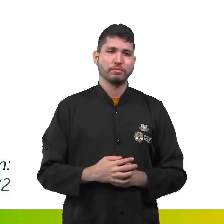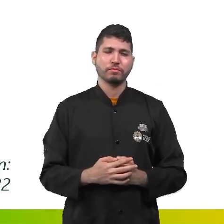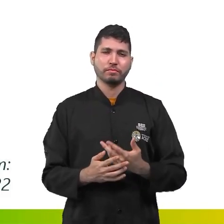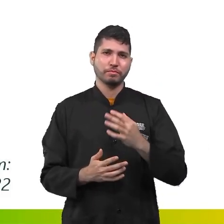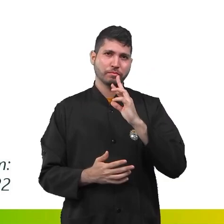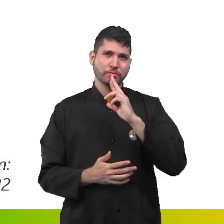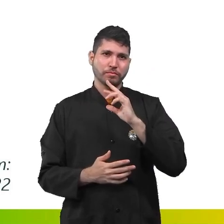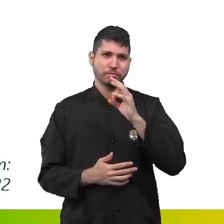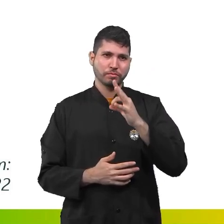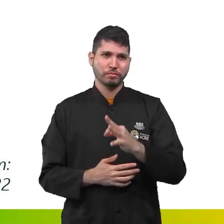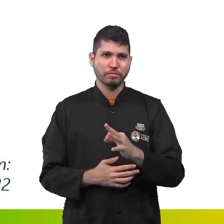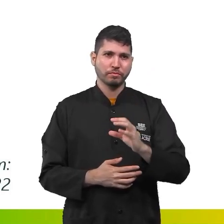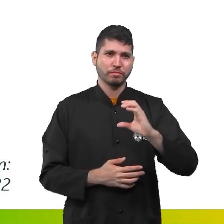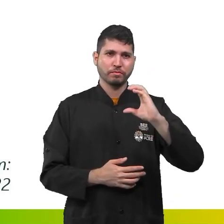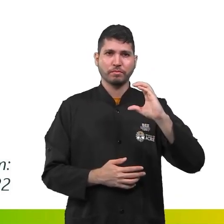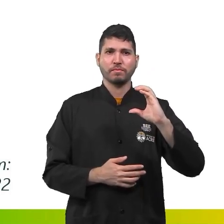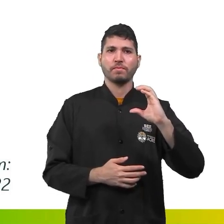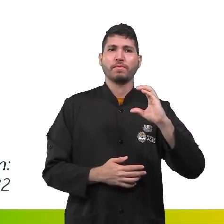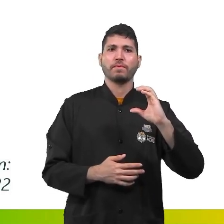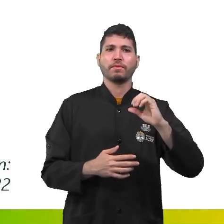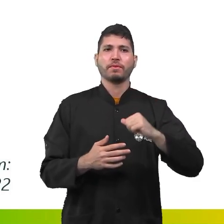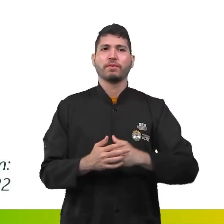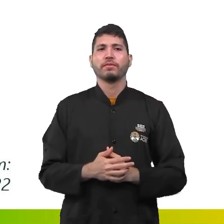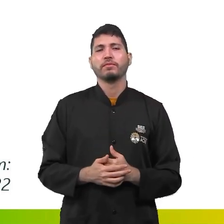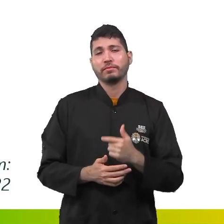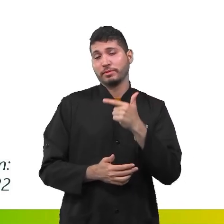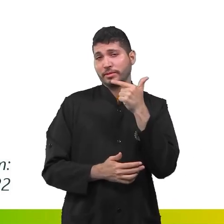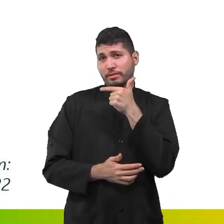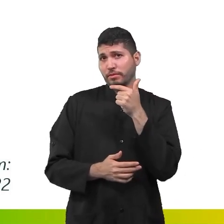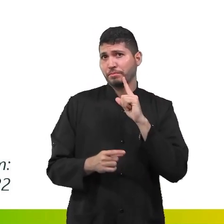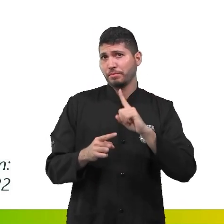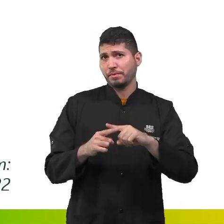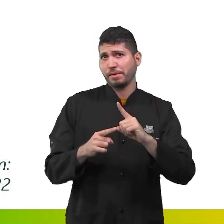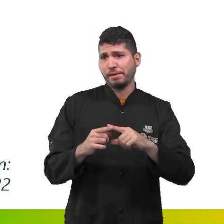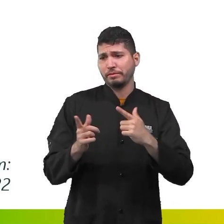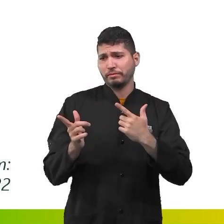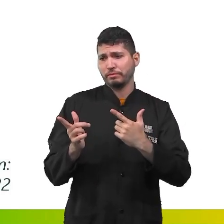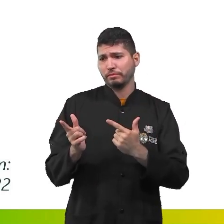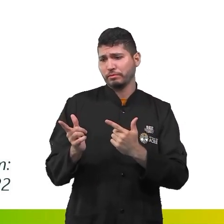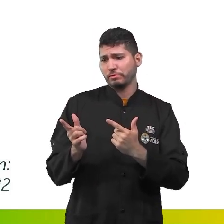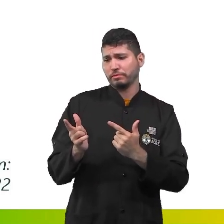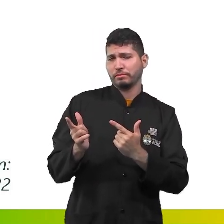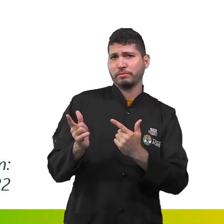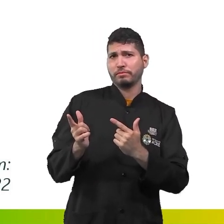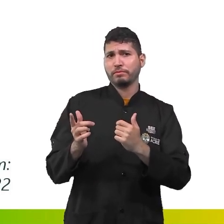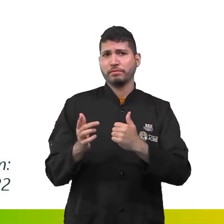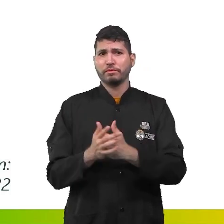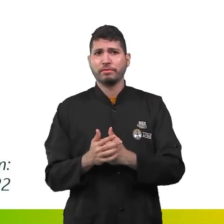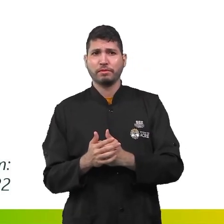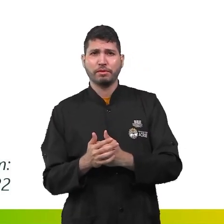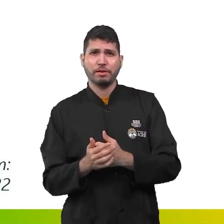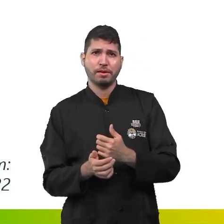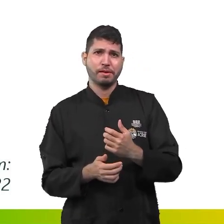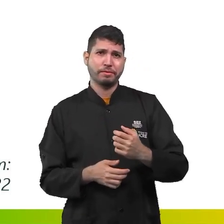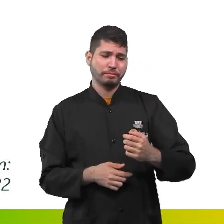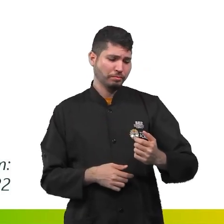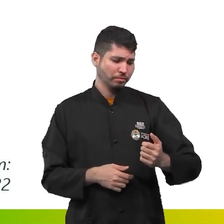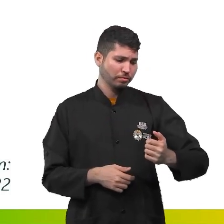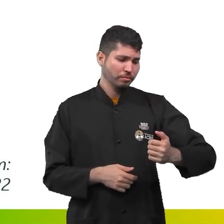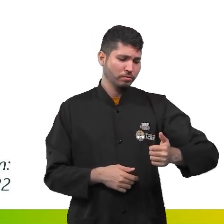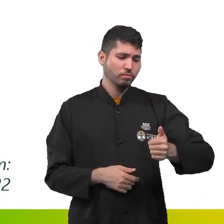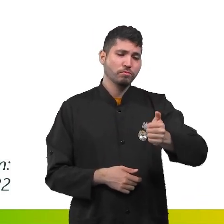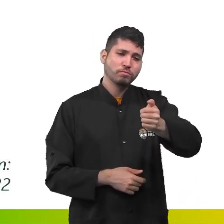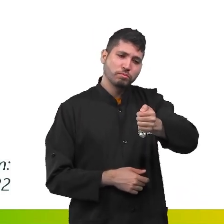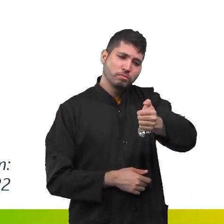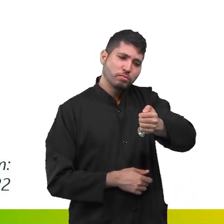C, porque o que torna a coisa engraçada é as armas que eles vão utilizar no duelo, ou seja, um controle e uma tecla de